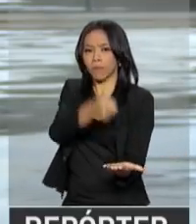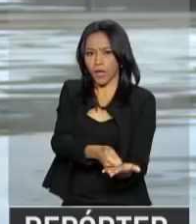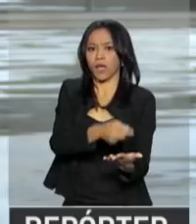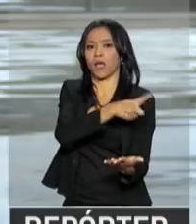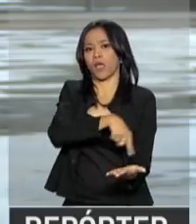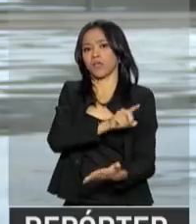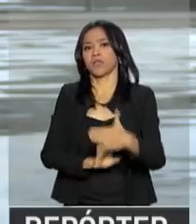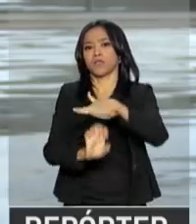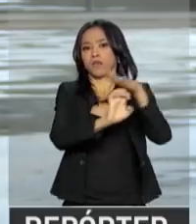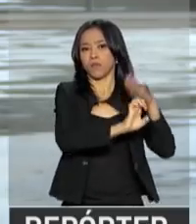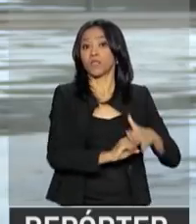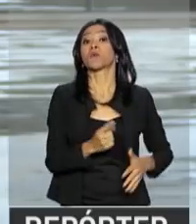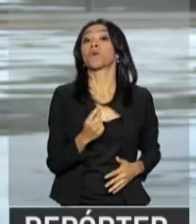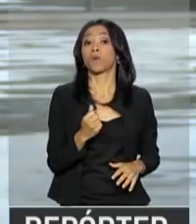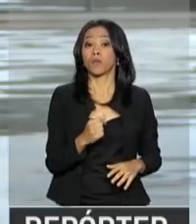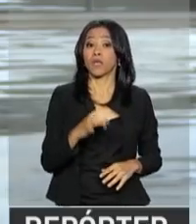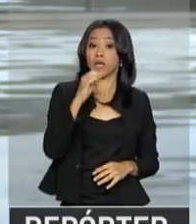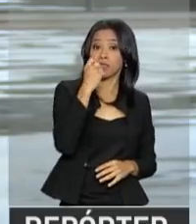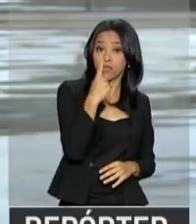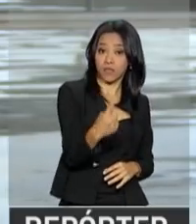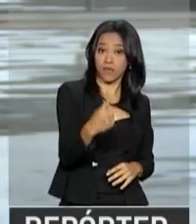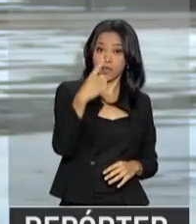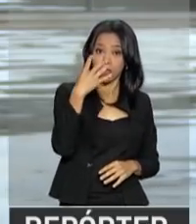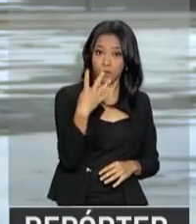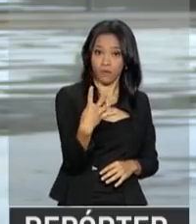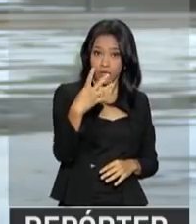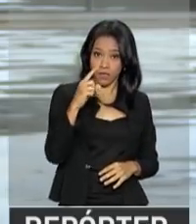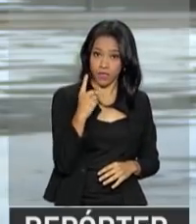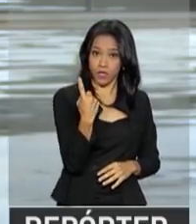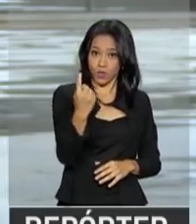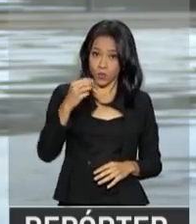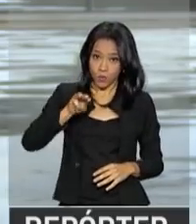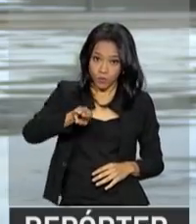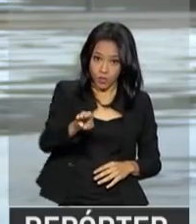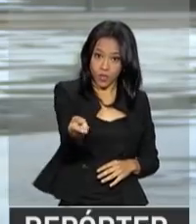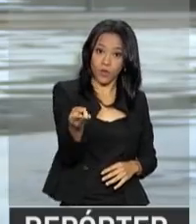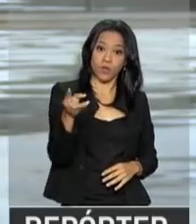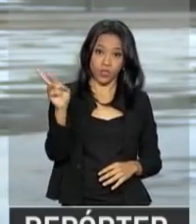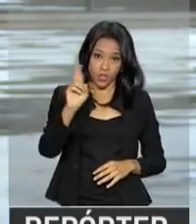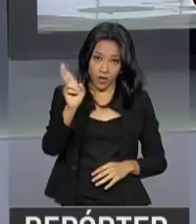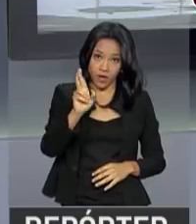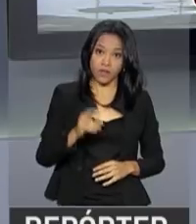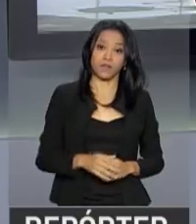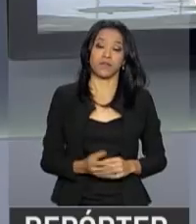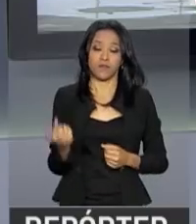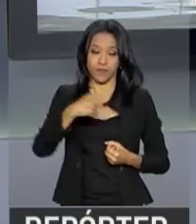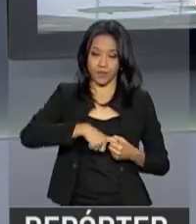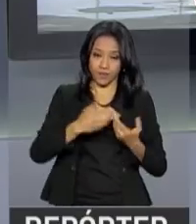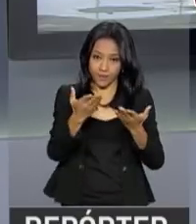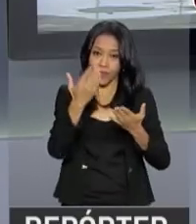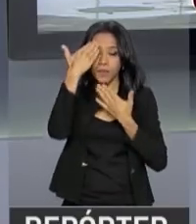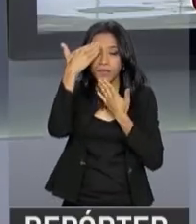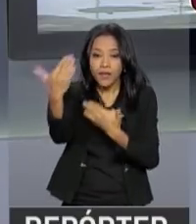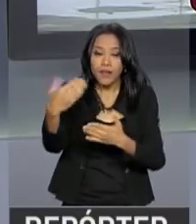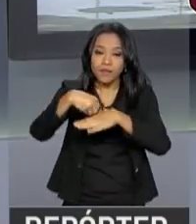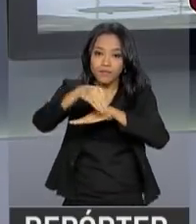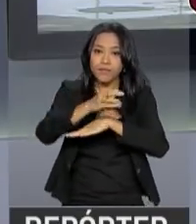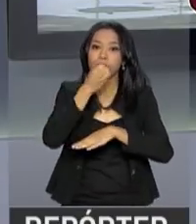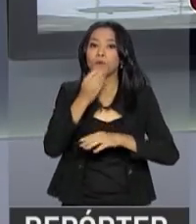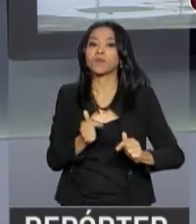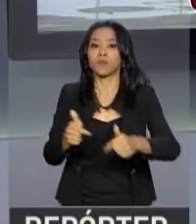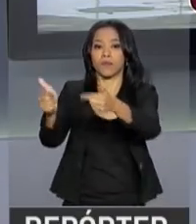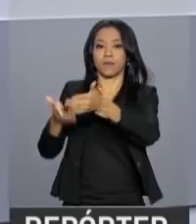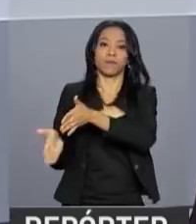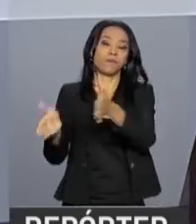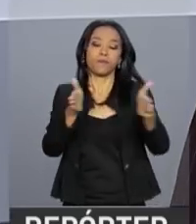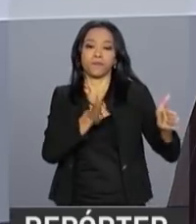valor já chega a 141 milhões de reais voltamos com você thaissa muito obrigada mas sim pelas informações bom trabalho pra